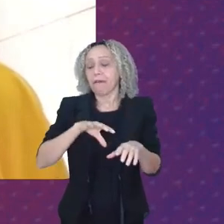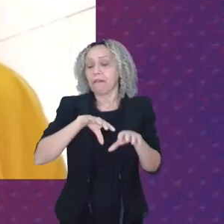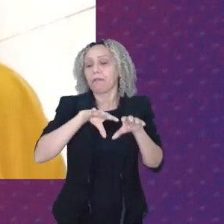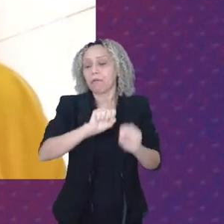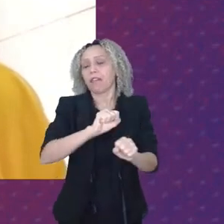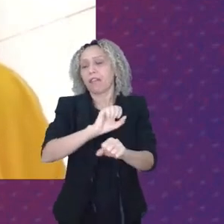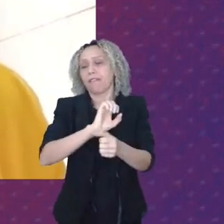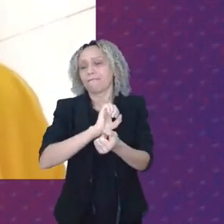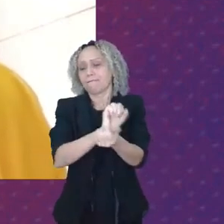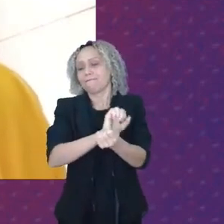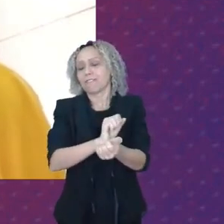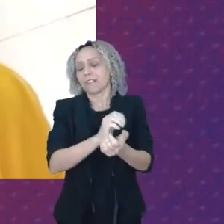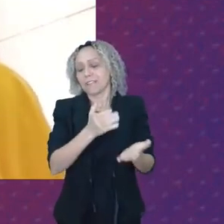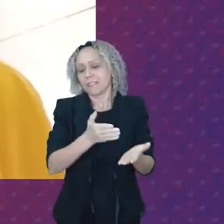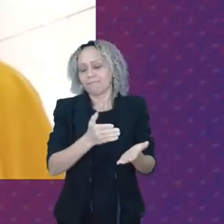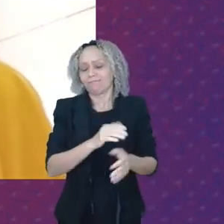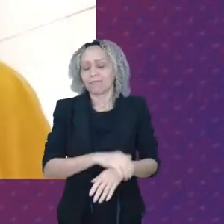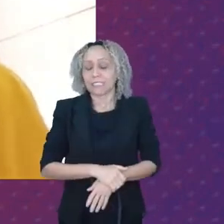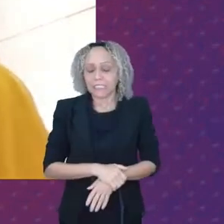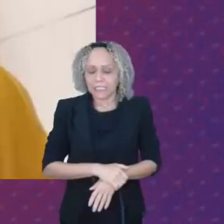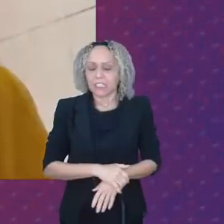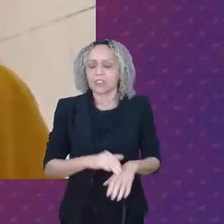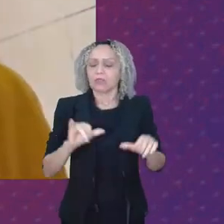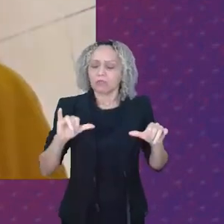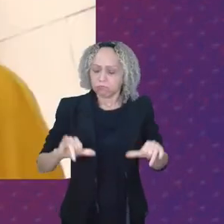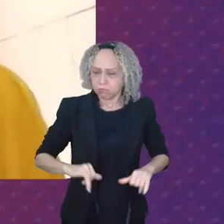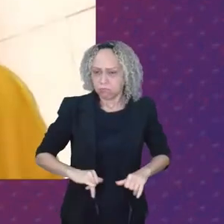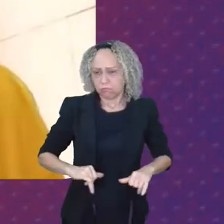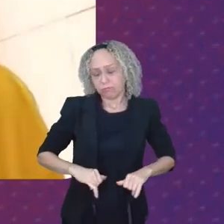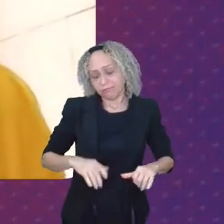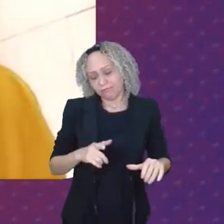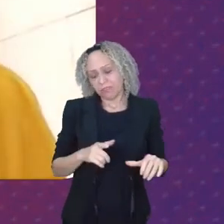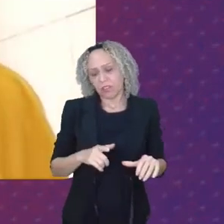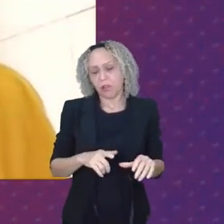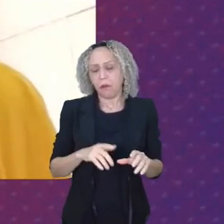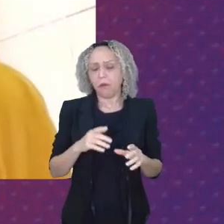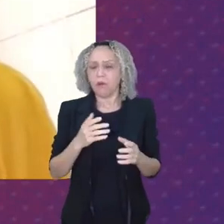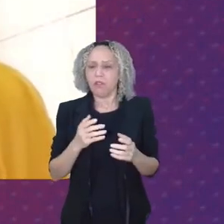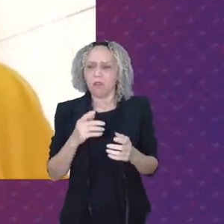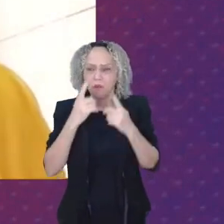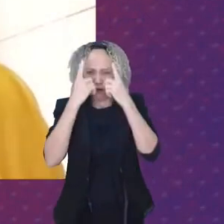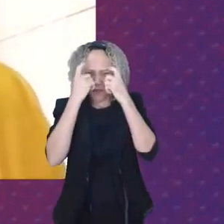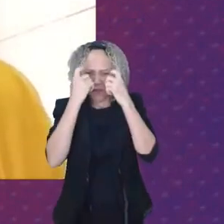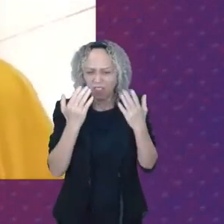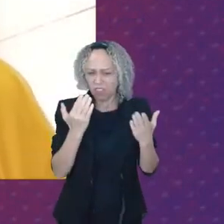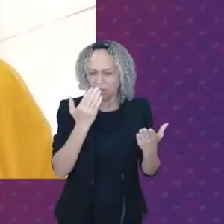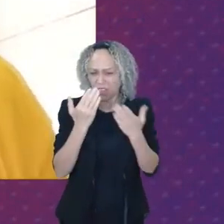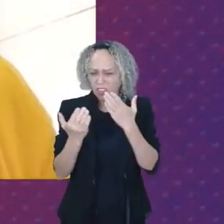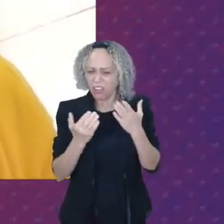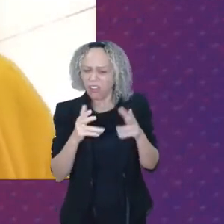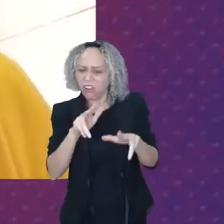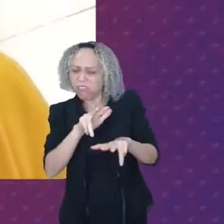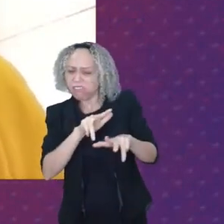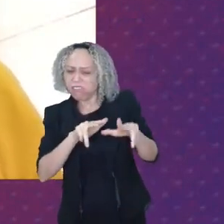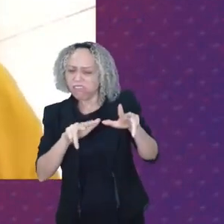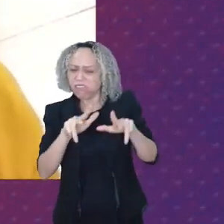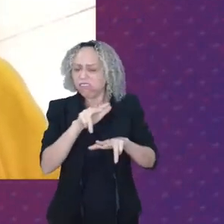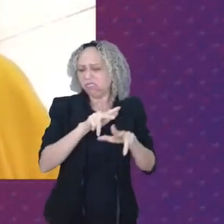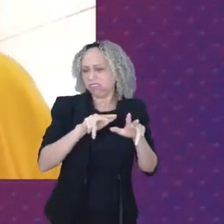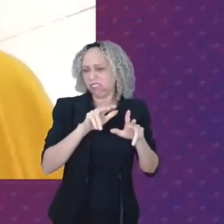que sofreu violência psicológica, não sofreu violência física, sofreu violência psicológica.